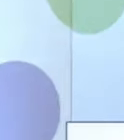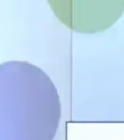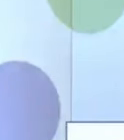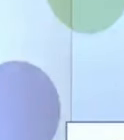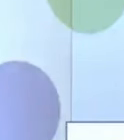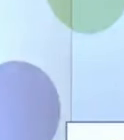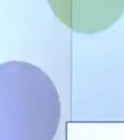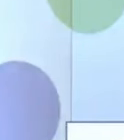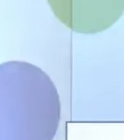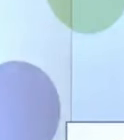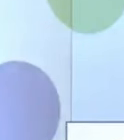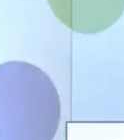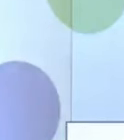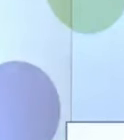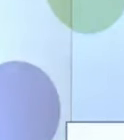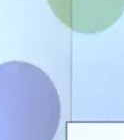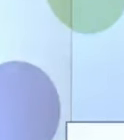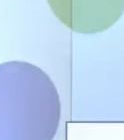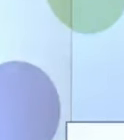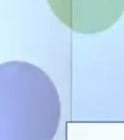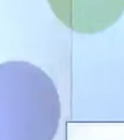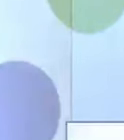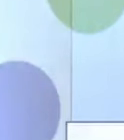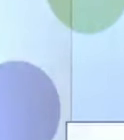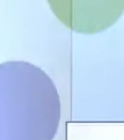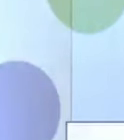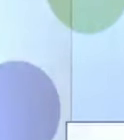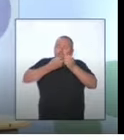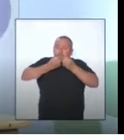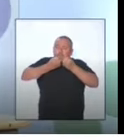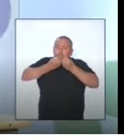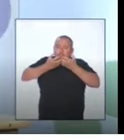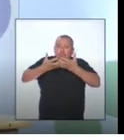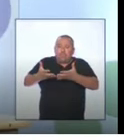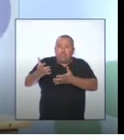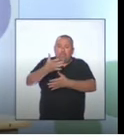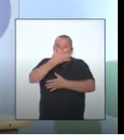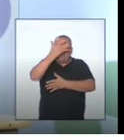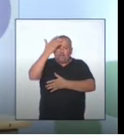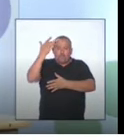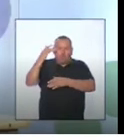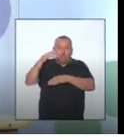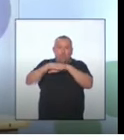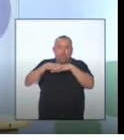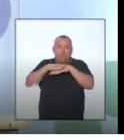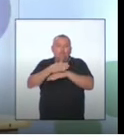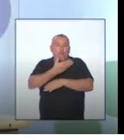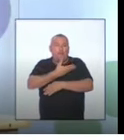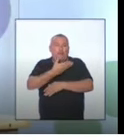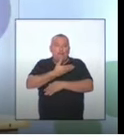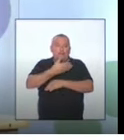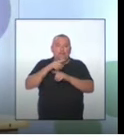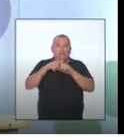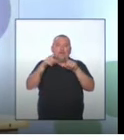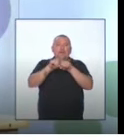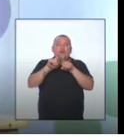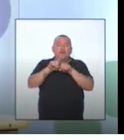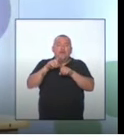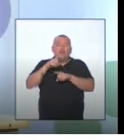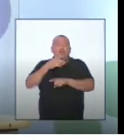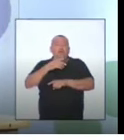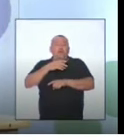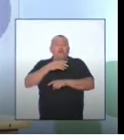pode ter, tem que aprender a desabafar com alguém, trazer isso à tona, conversar com um colega, mas também conversar com